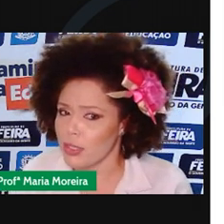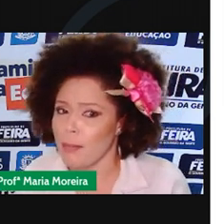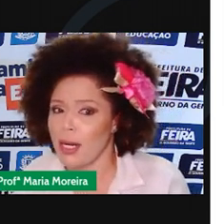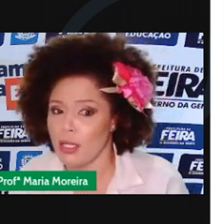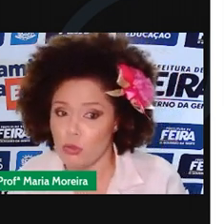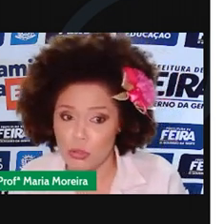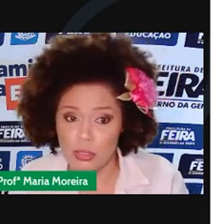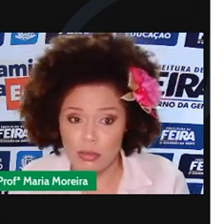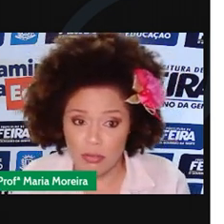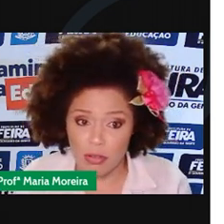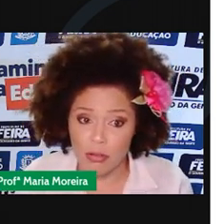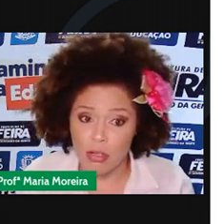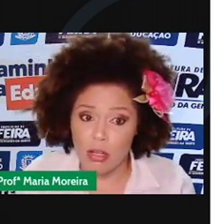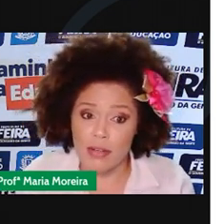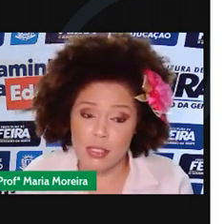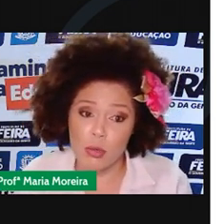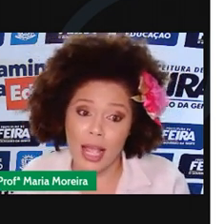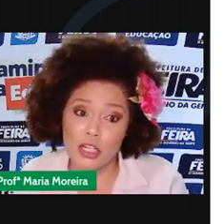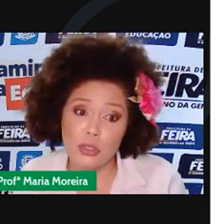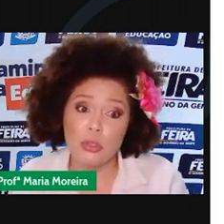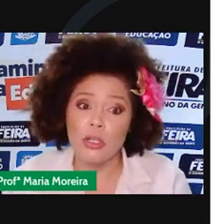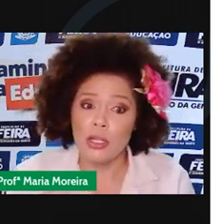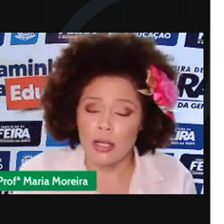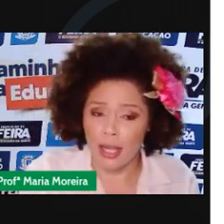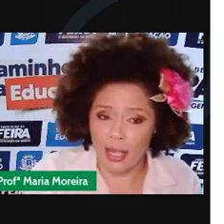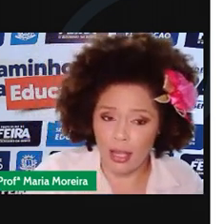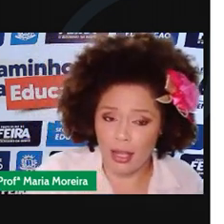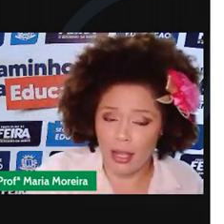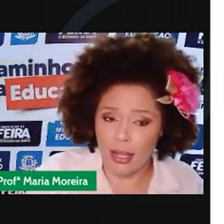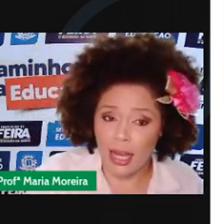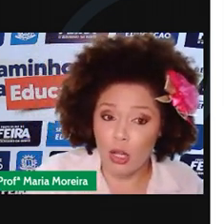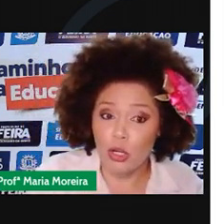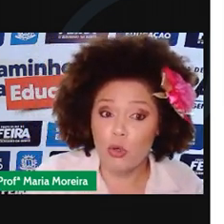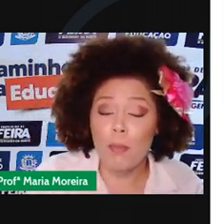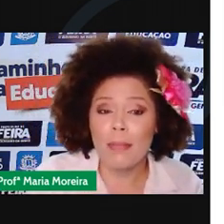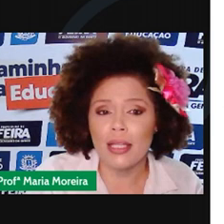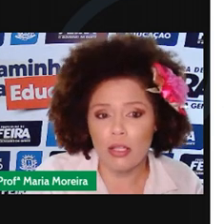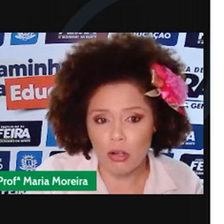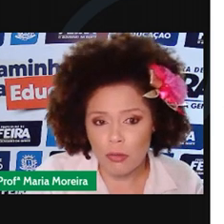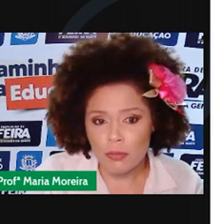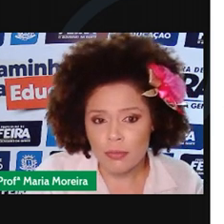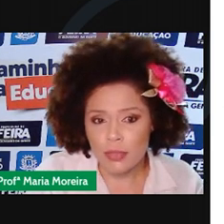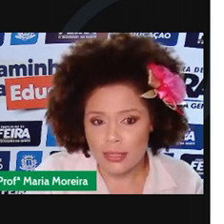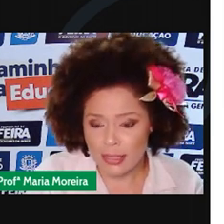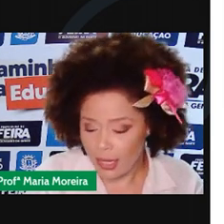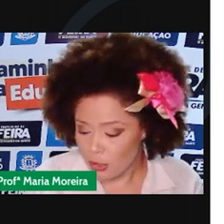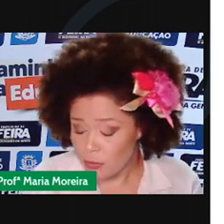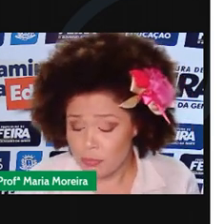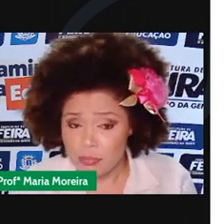do que uma pessoa que trabalha na construção civil vai ser um gasto calórico menor certo